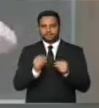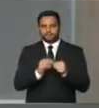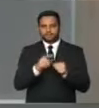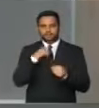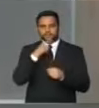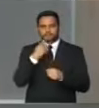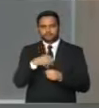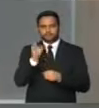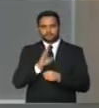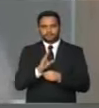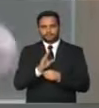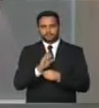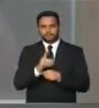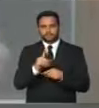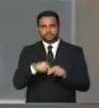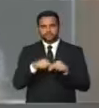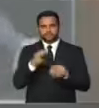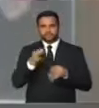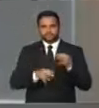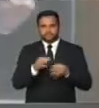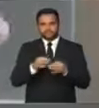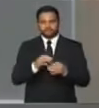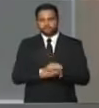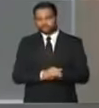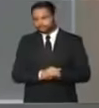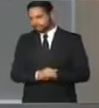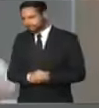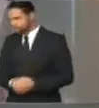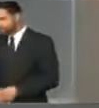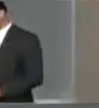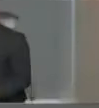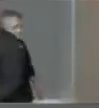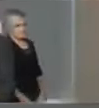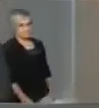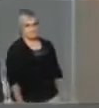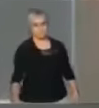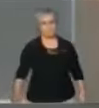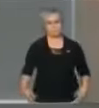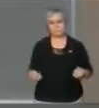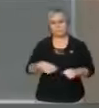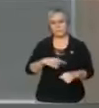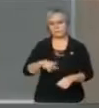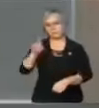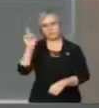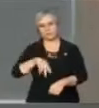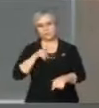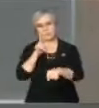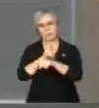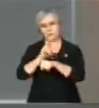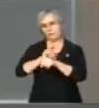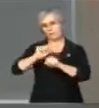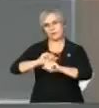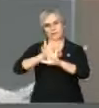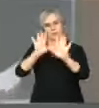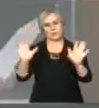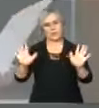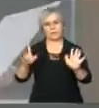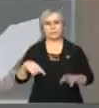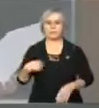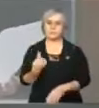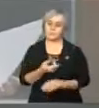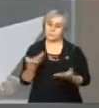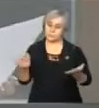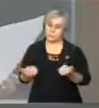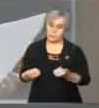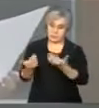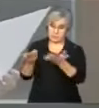ninguém nesse país seja condenado de forma antecipada sem o direito à ampla defesa. Nós trouxemos